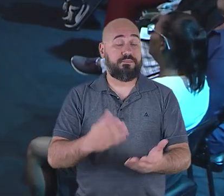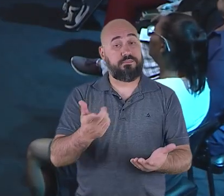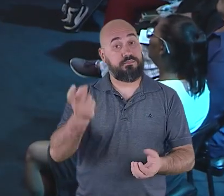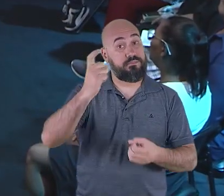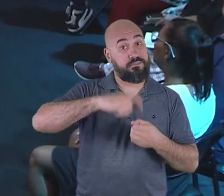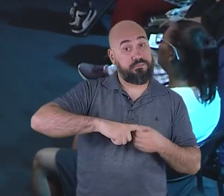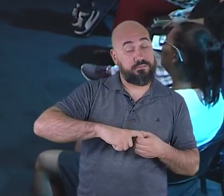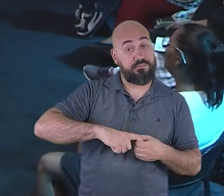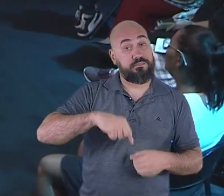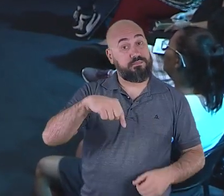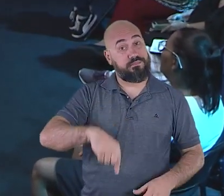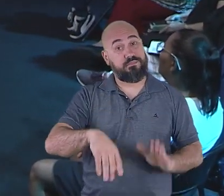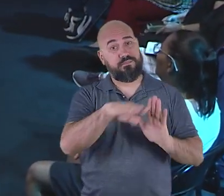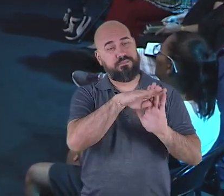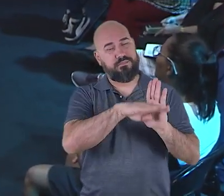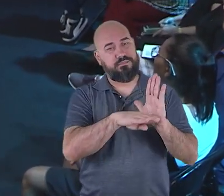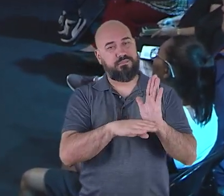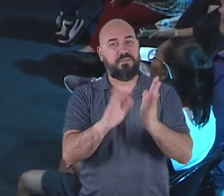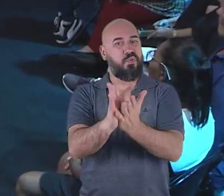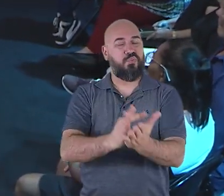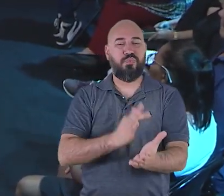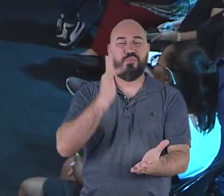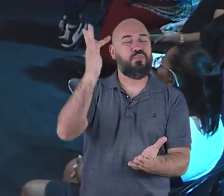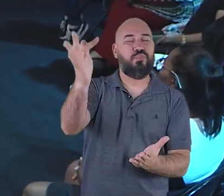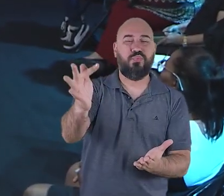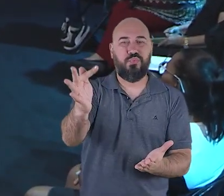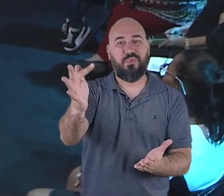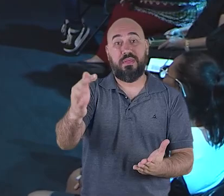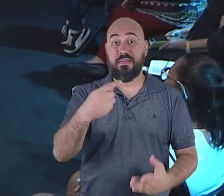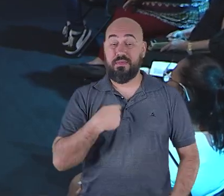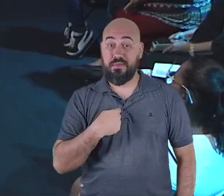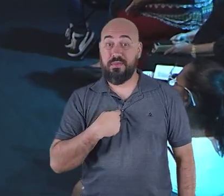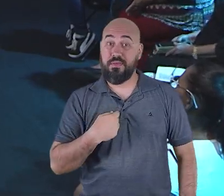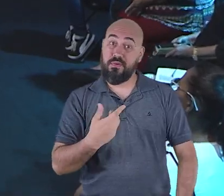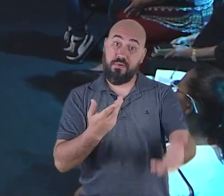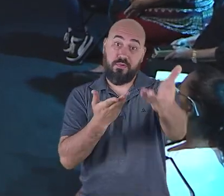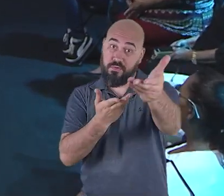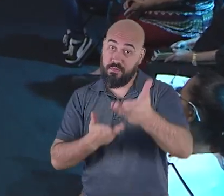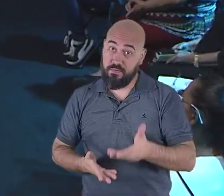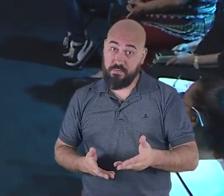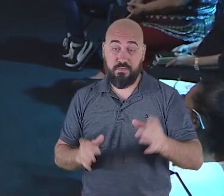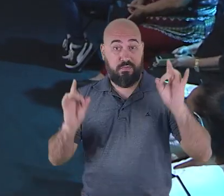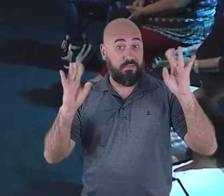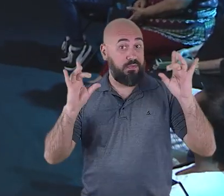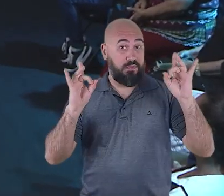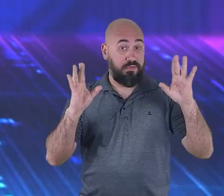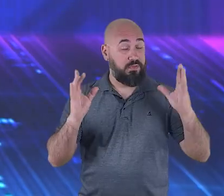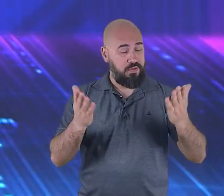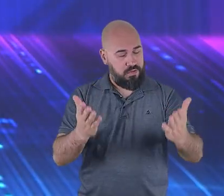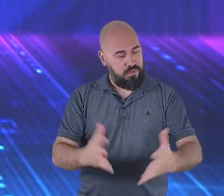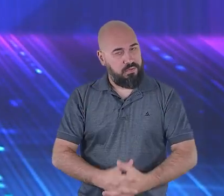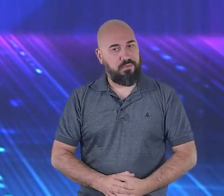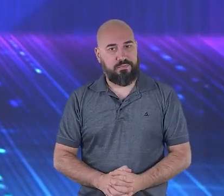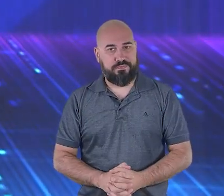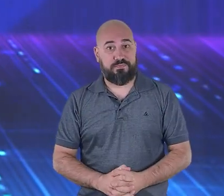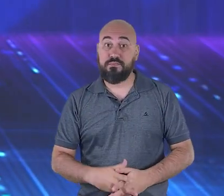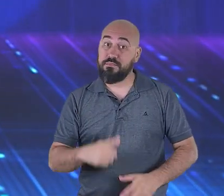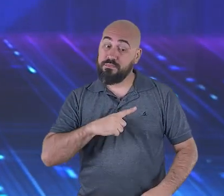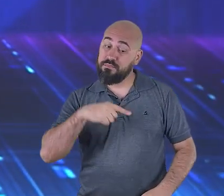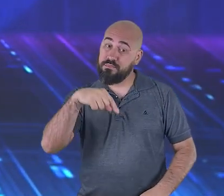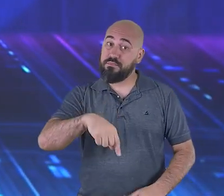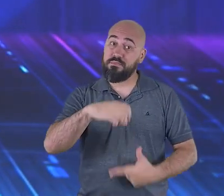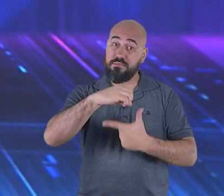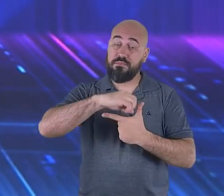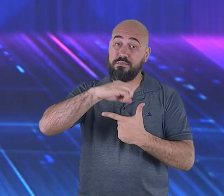Já estamos de volta com o programa A Arena do Futuro e eu tenho um convite muito especial para te fazer. Nós temos aqui na